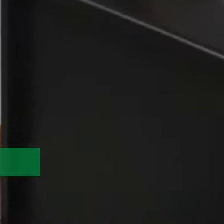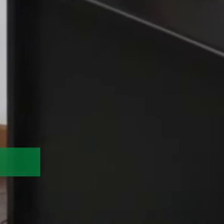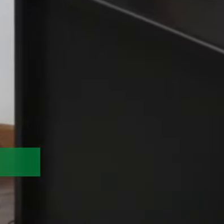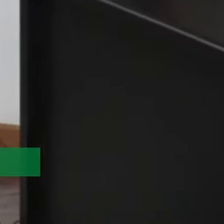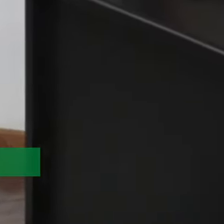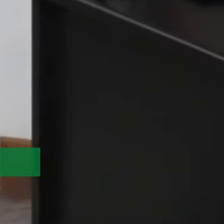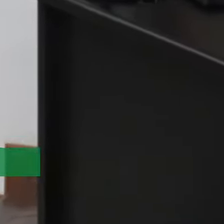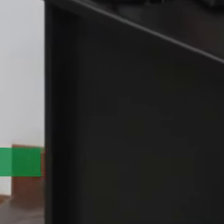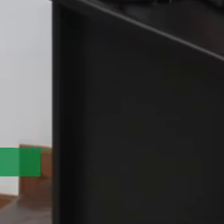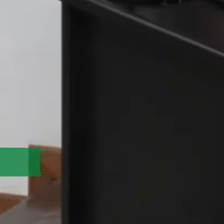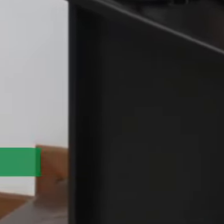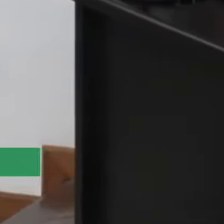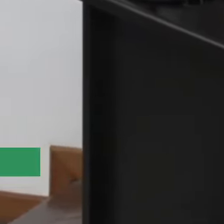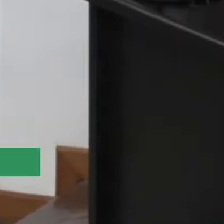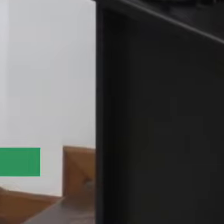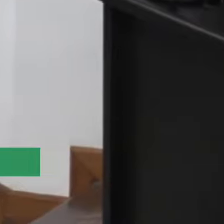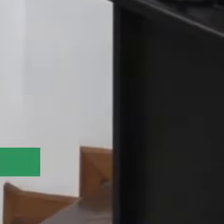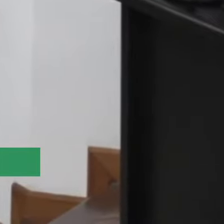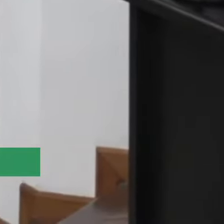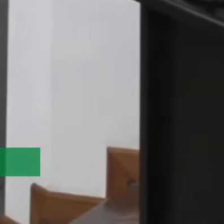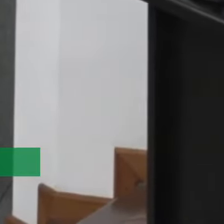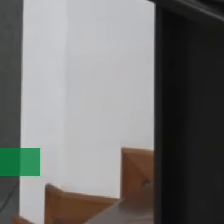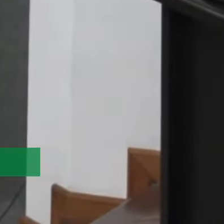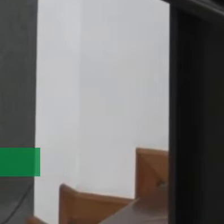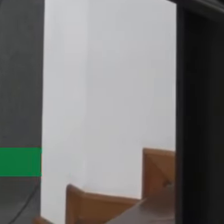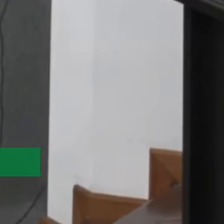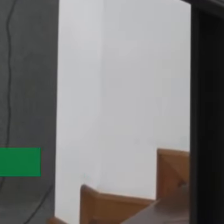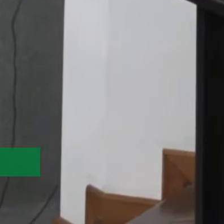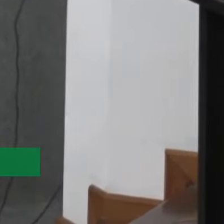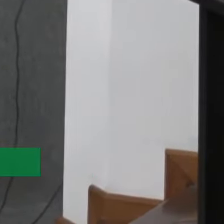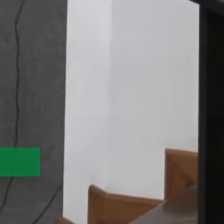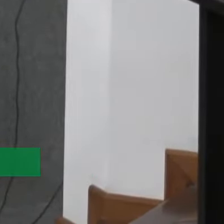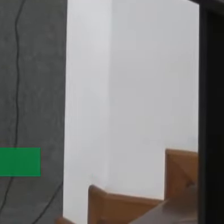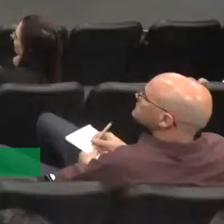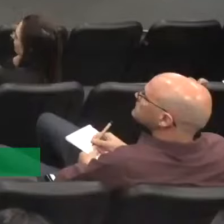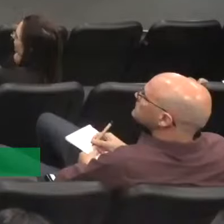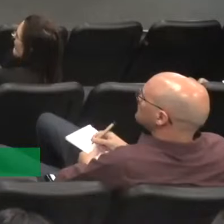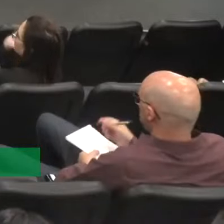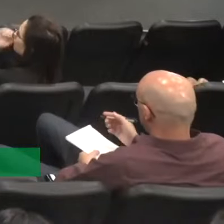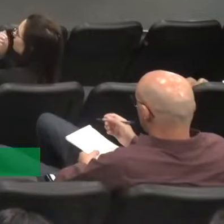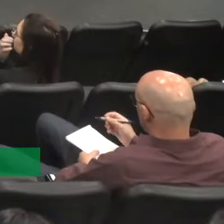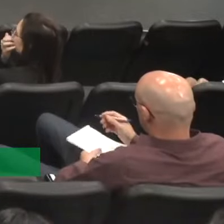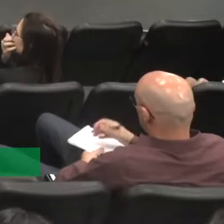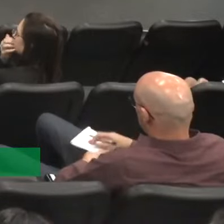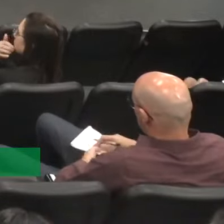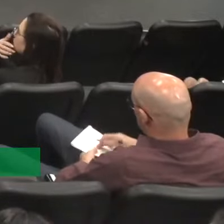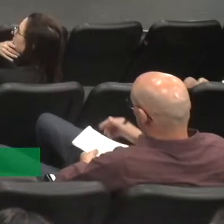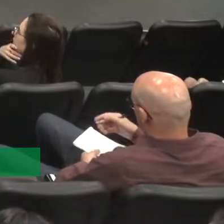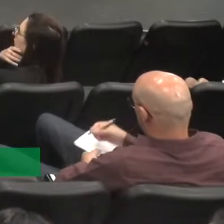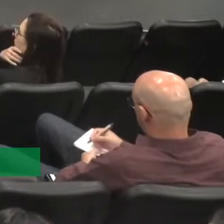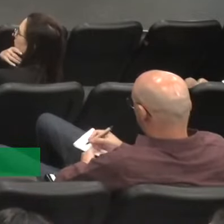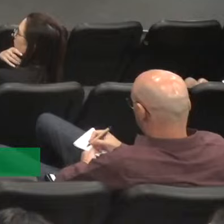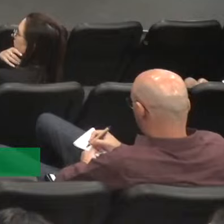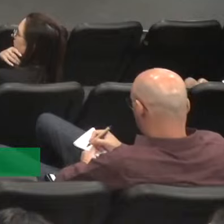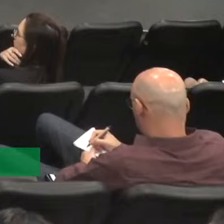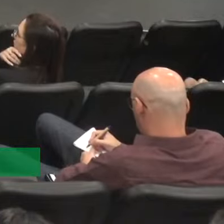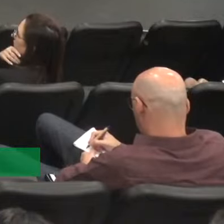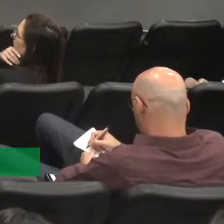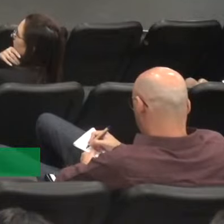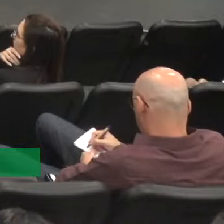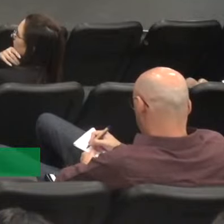Bom, boa tarde para quem não me conhece. Vou me apresentar. Eu sou médica alergista